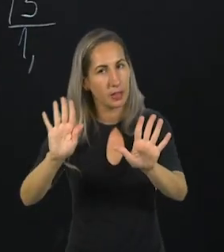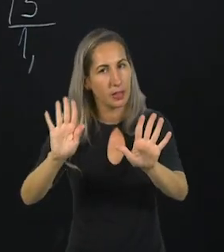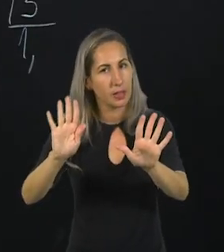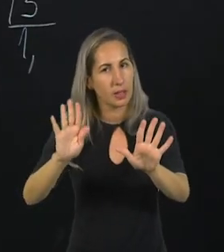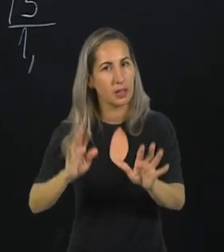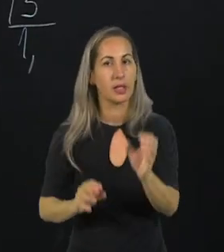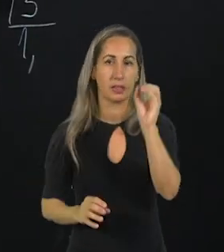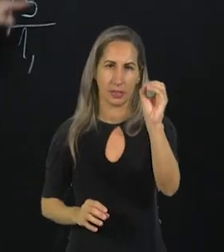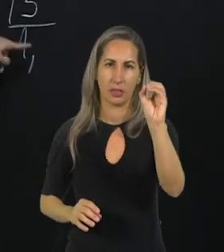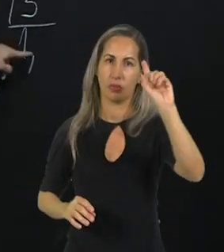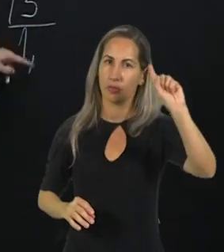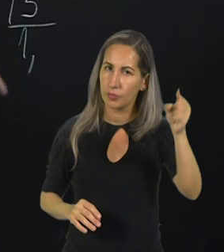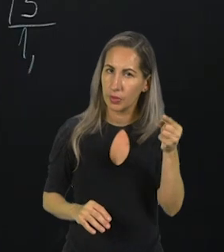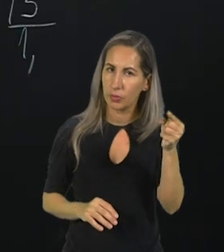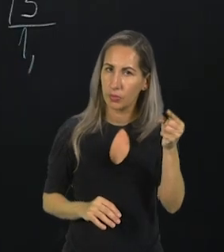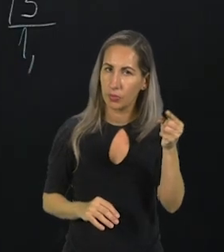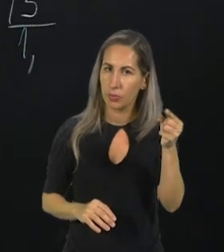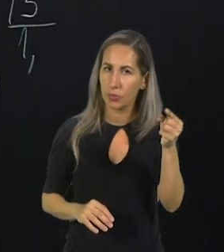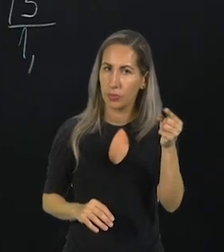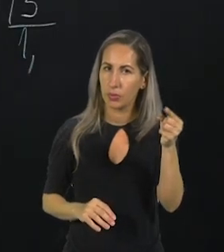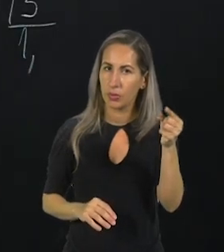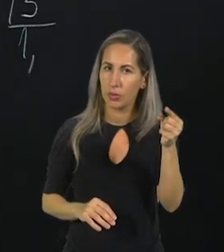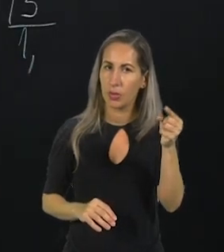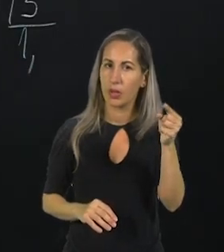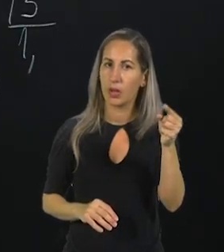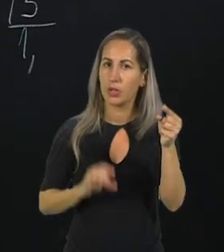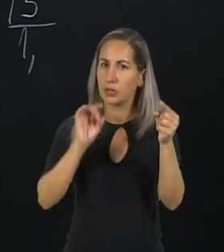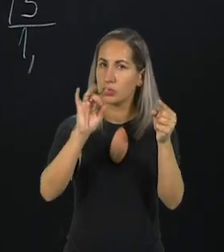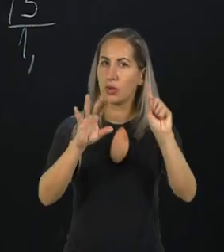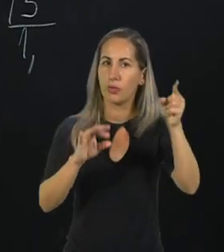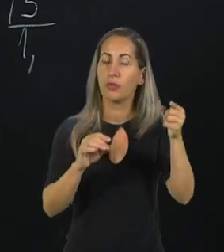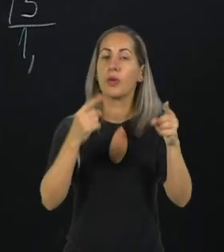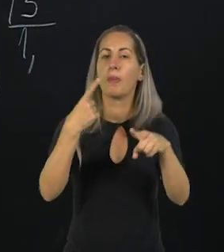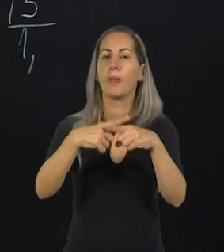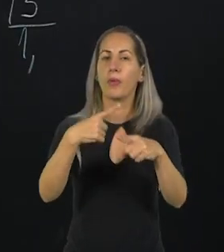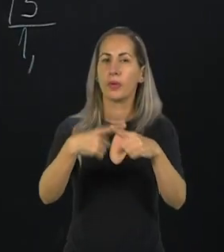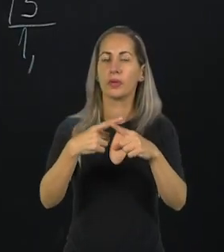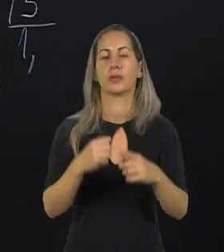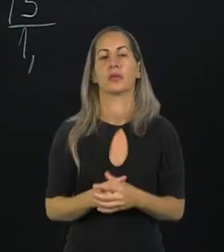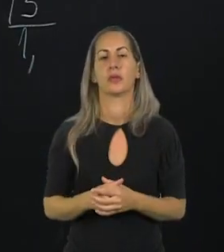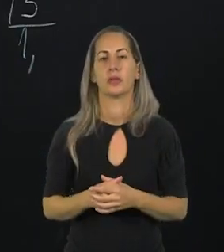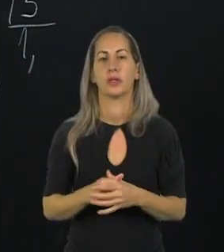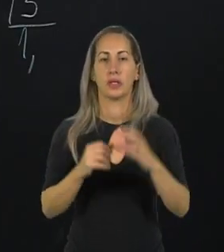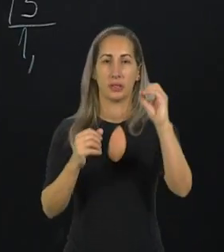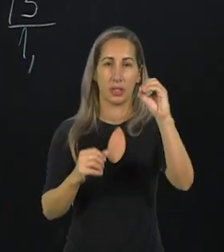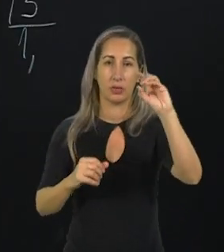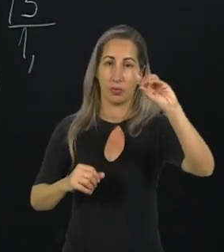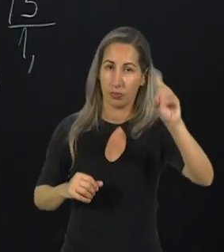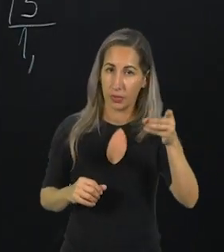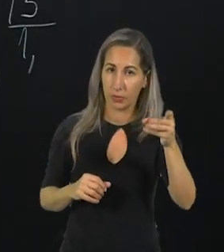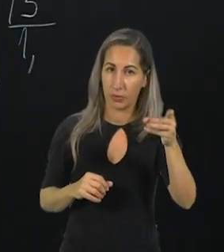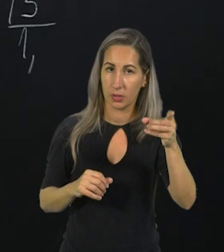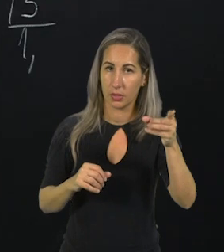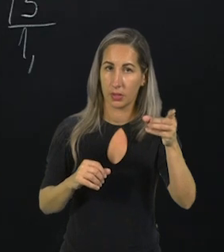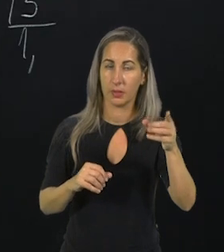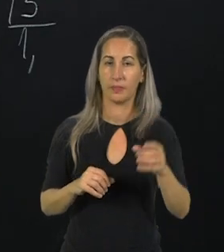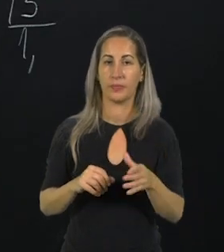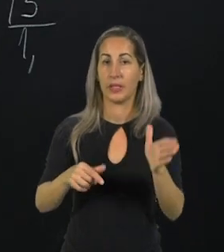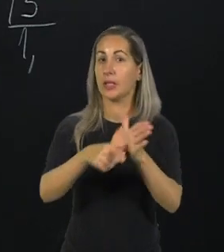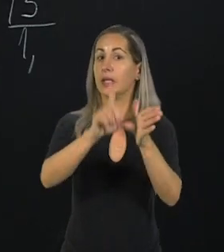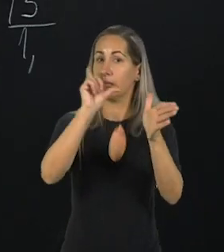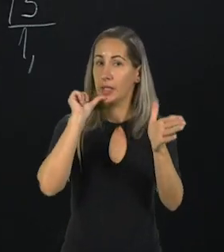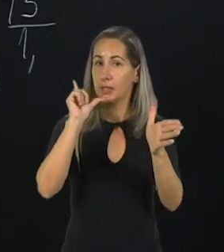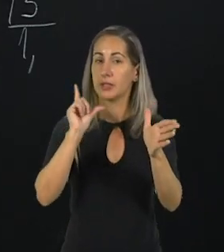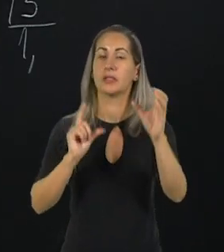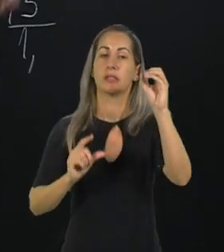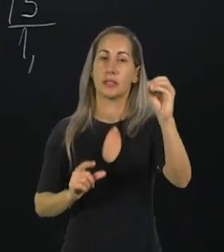Aqui o senhor colocou 0, aqui só a vírgula, por quê? Porque ao colocar o 0, aliás, antes de